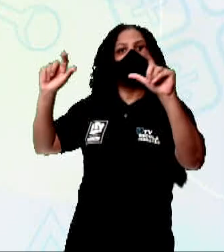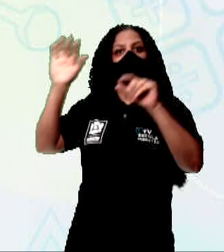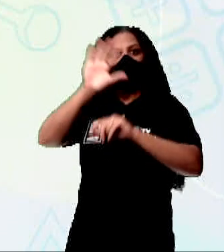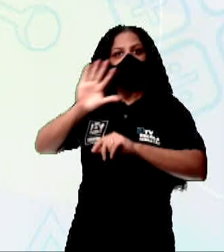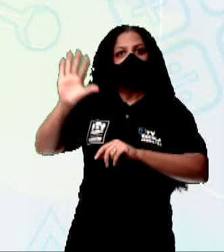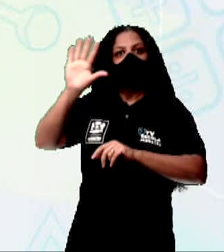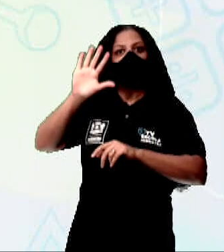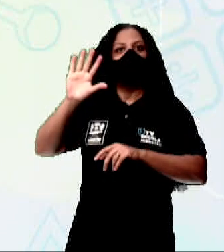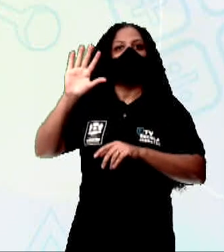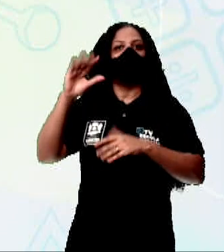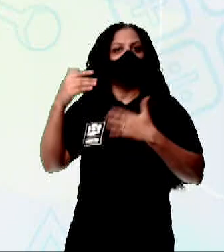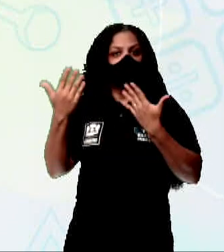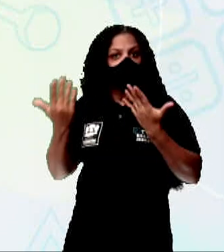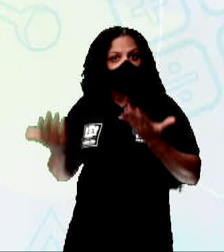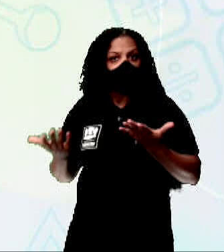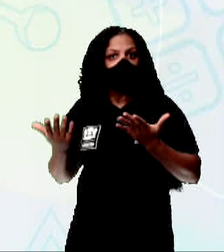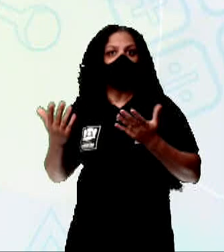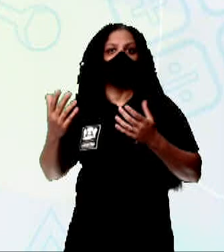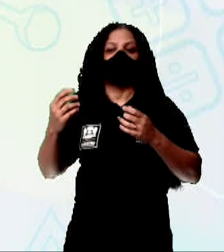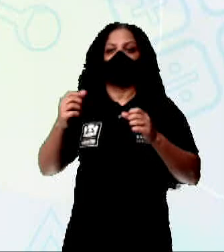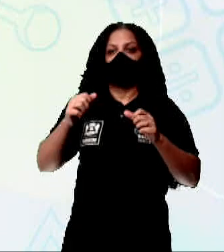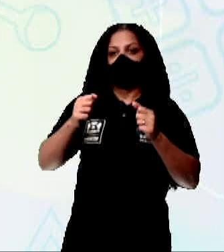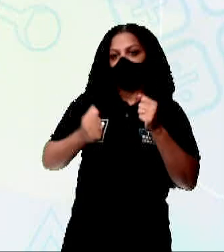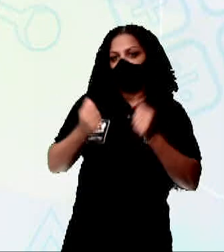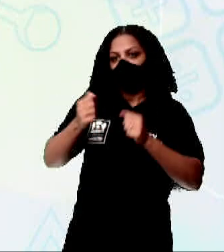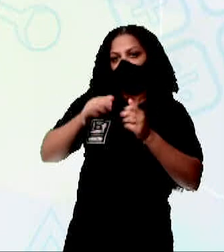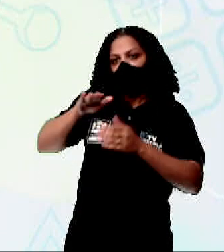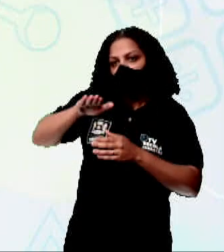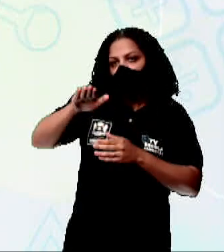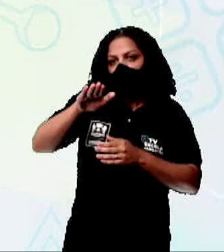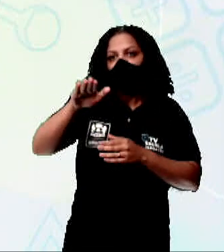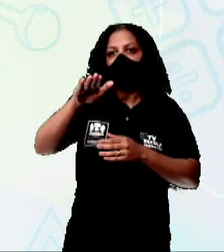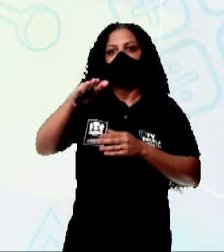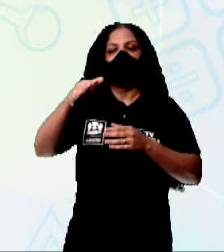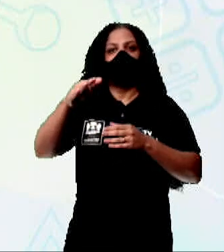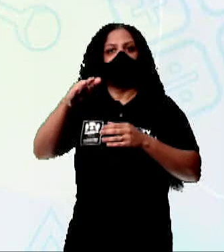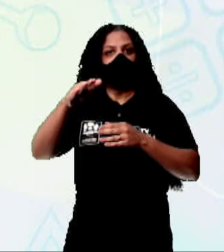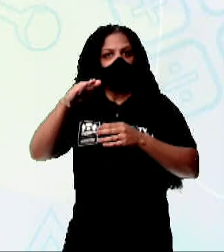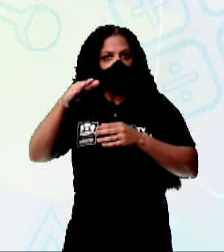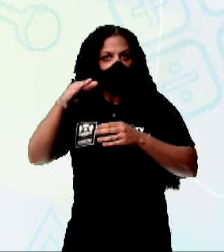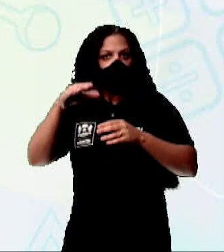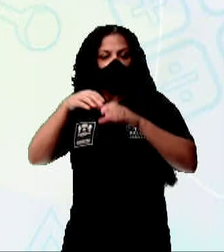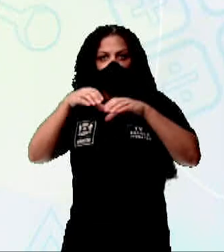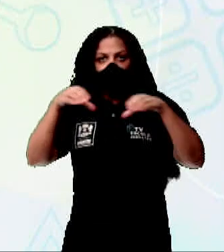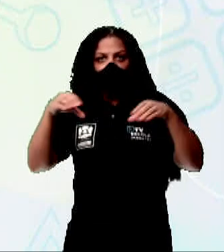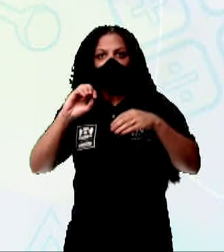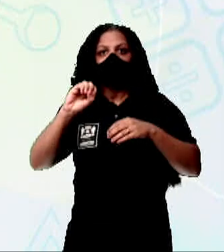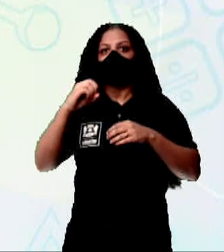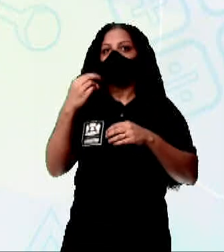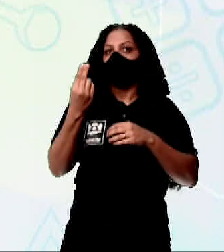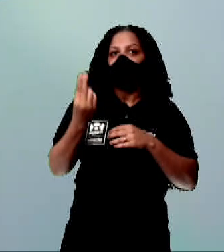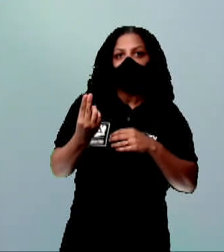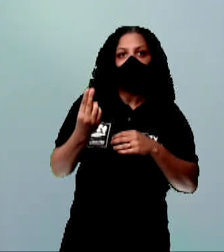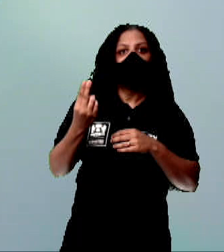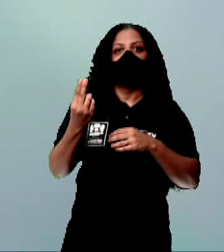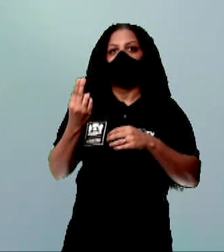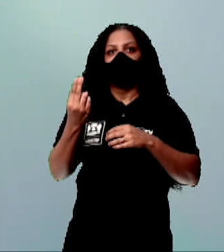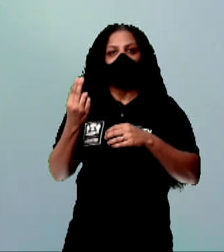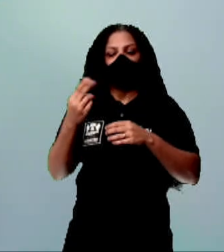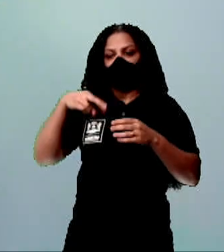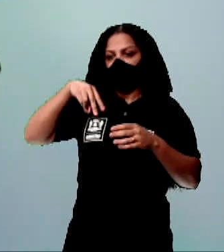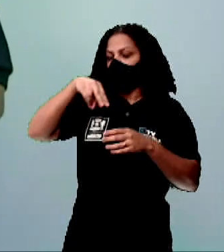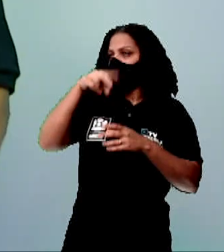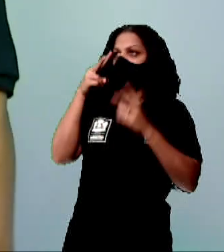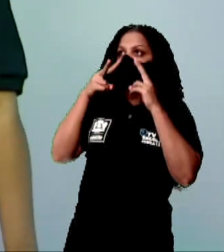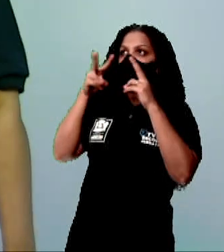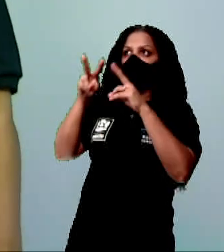automóvel, carro particular ou ônibus, enfim, estiver em trânsito que você observar um outdoor, perceba